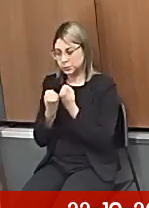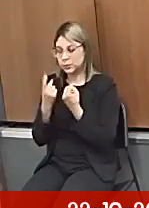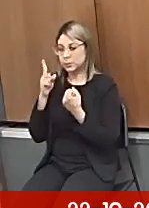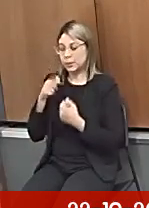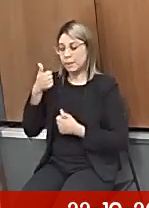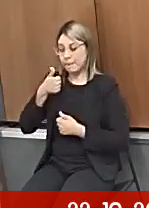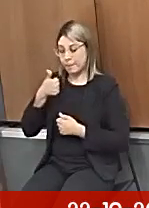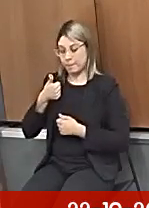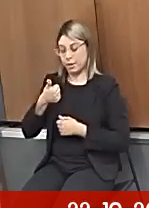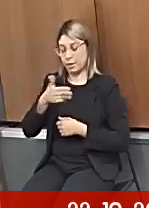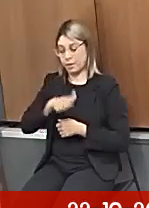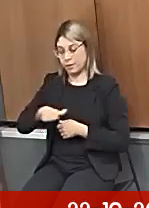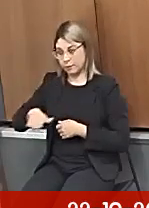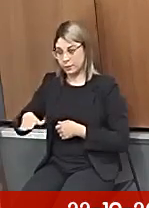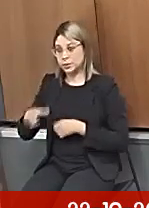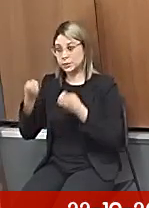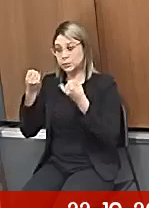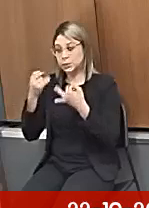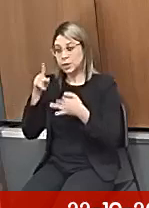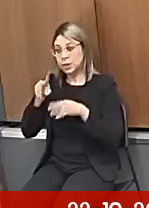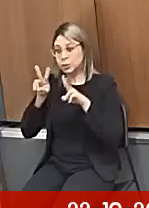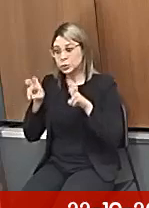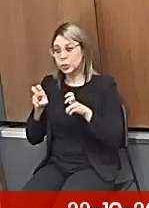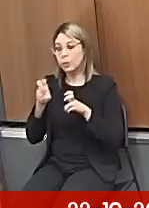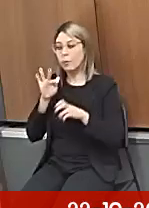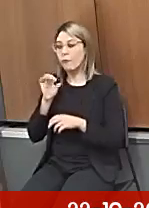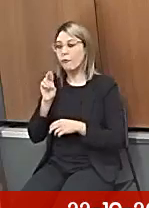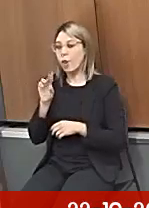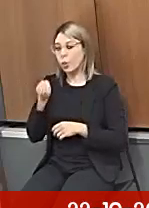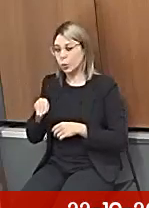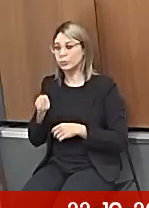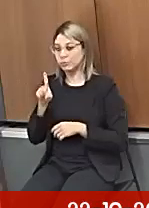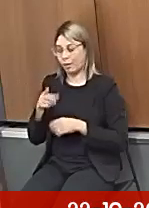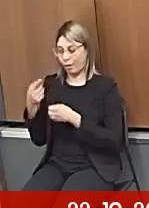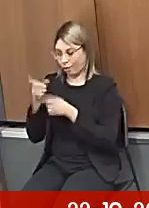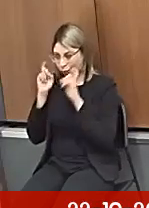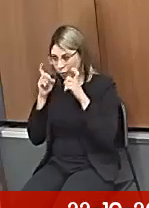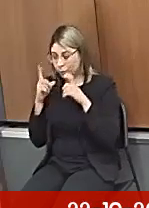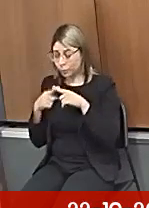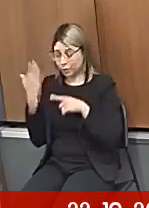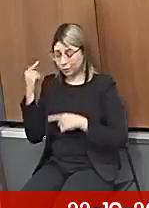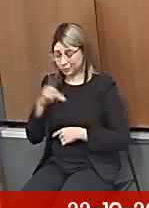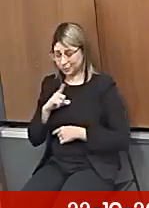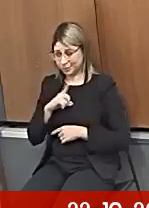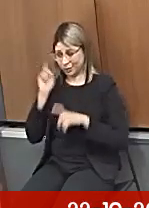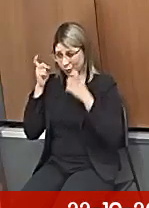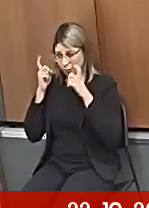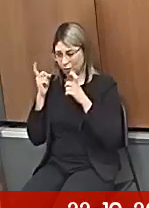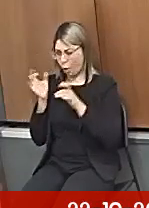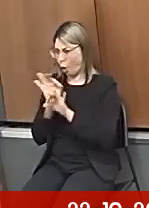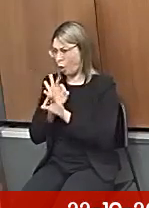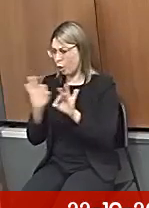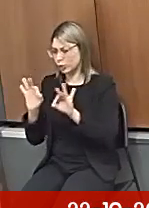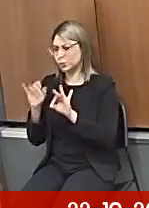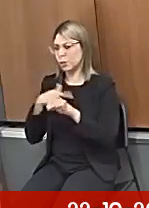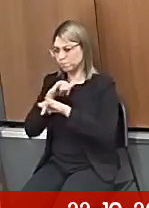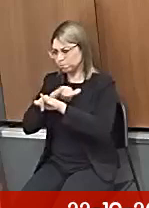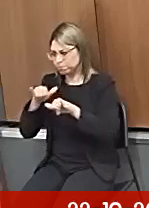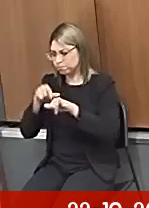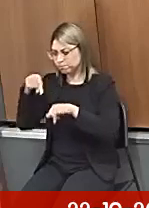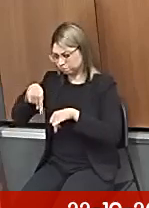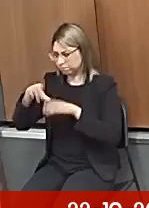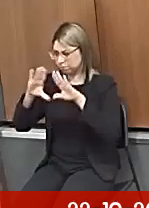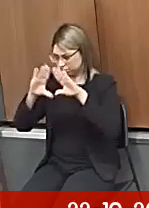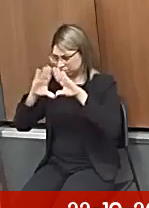Primeira Infância, para falar sobre essa questão dos fóruns. Porque nós tivemos uma outra reunião que foi fantástica, e eu cheguei a anunciar aqui